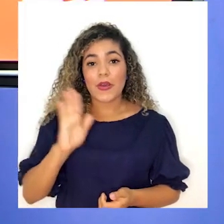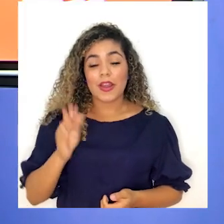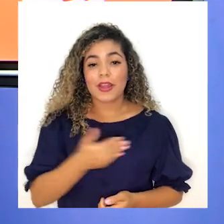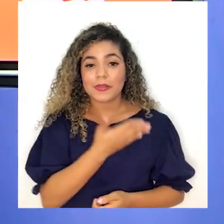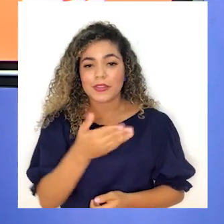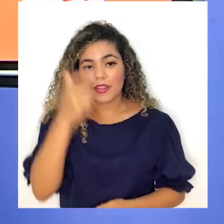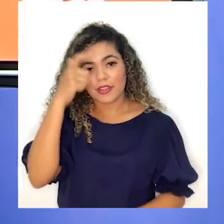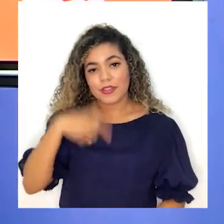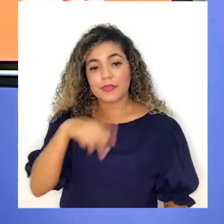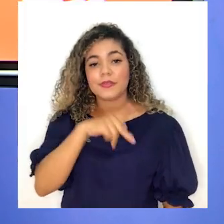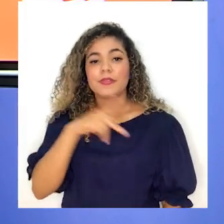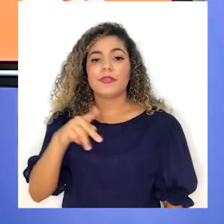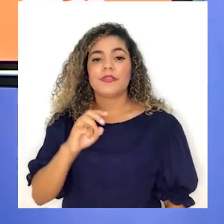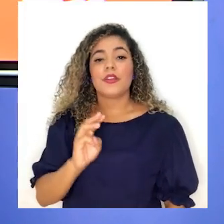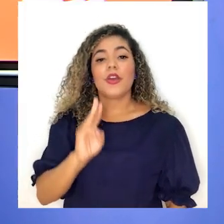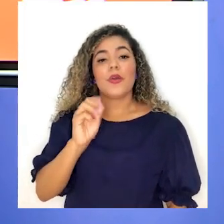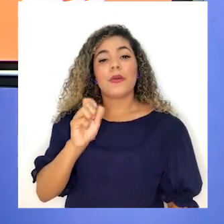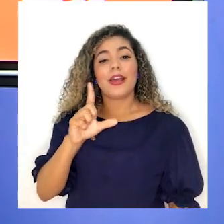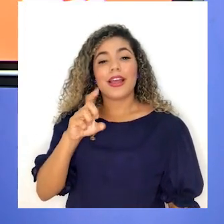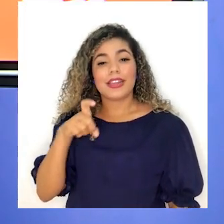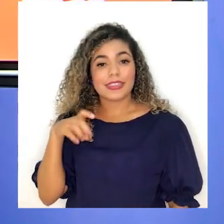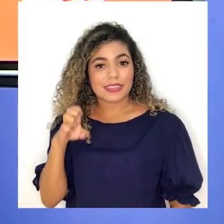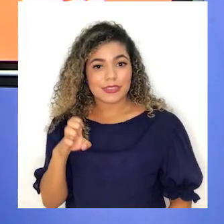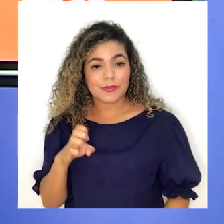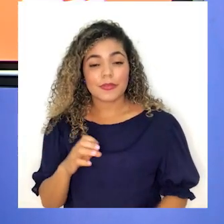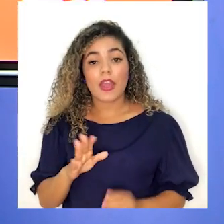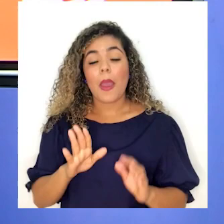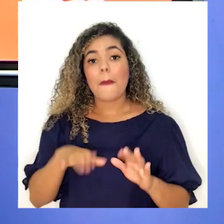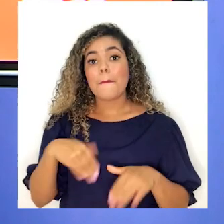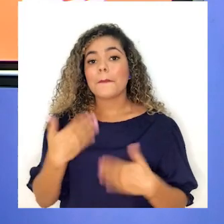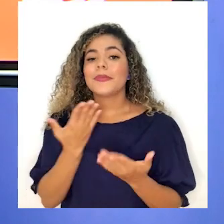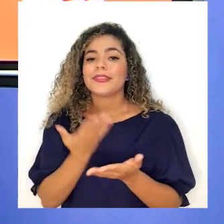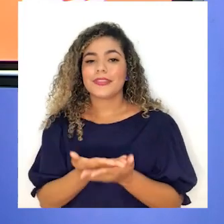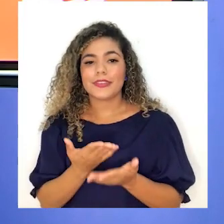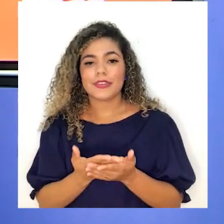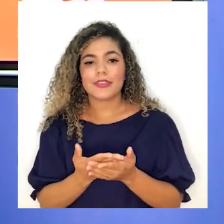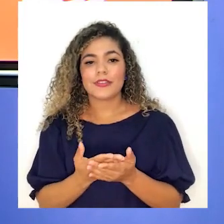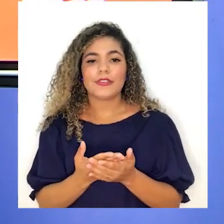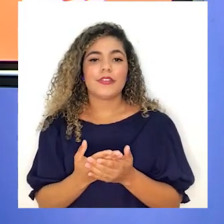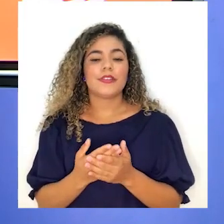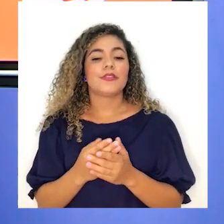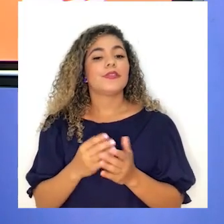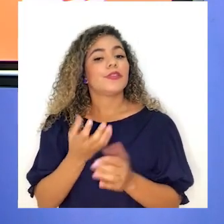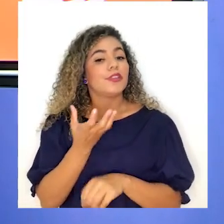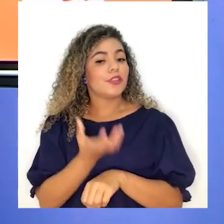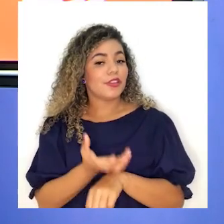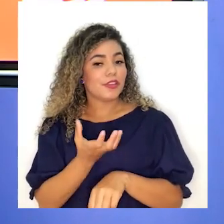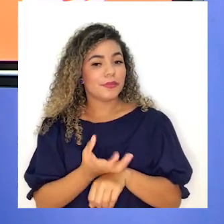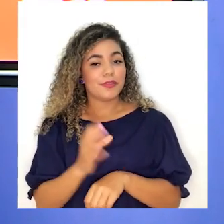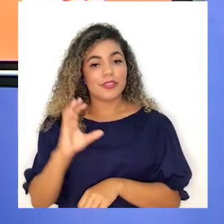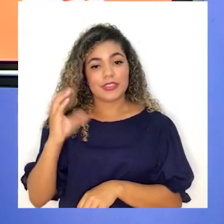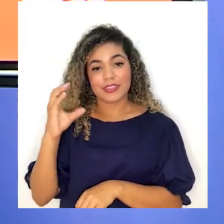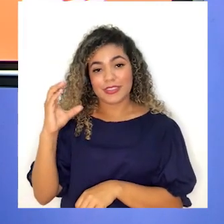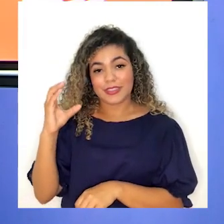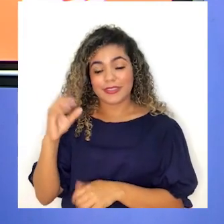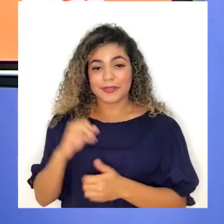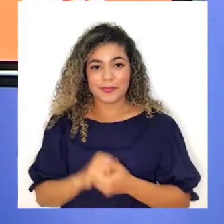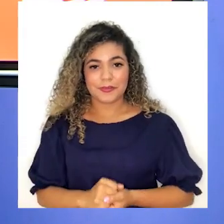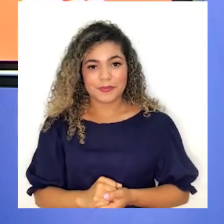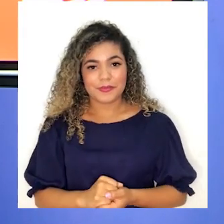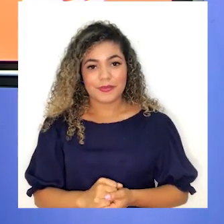Olá, pessoal! Eu sou o professor Alex e nós vamos para mais uma aula do componente curricular de Ciências da